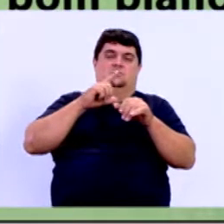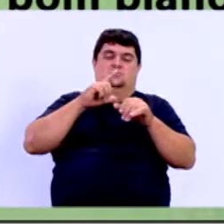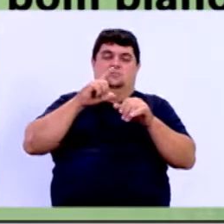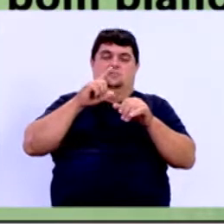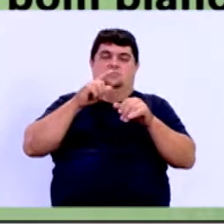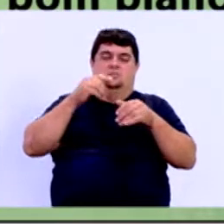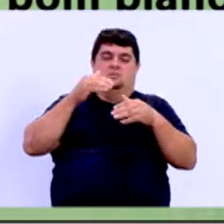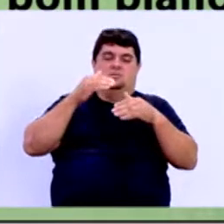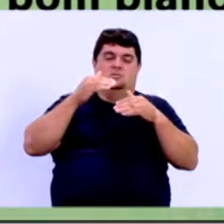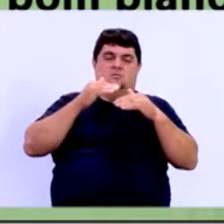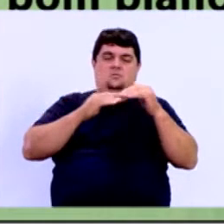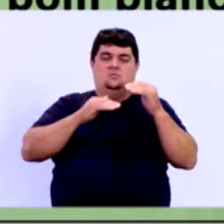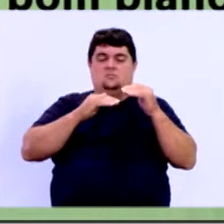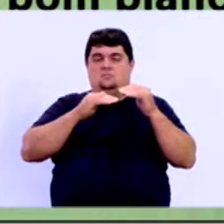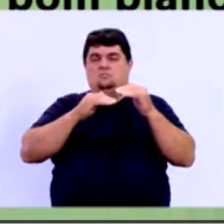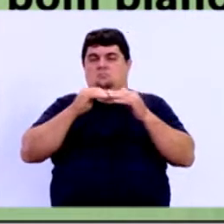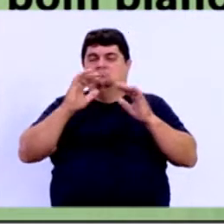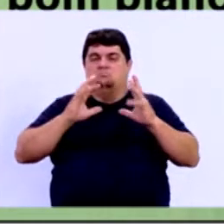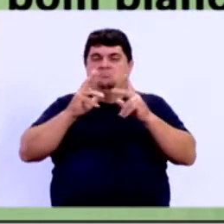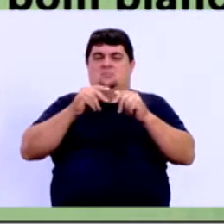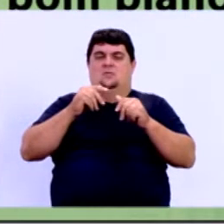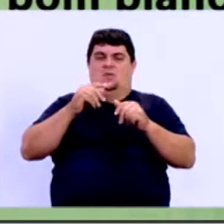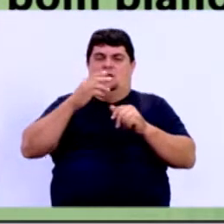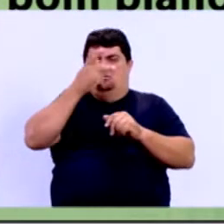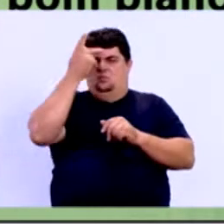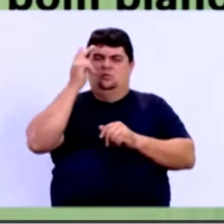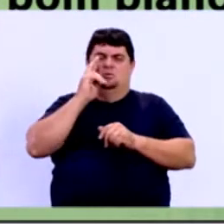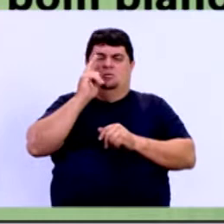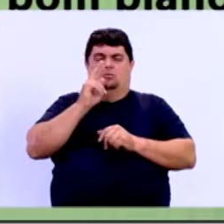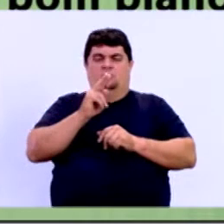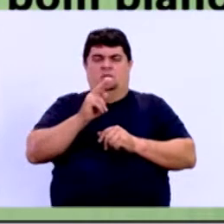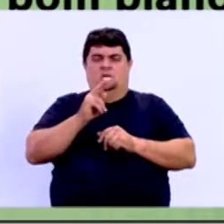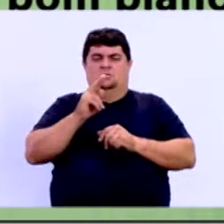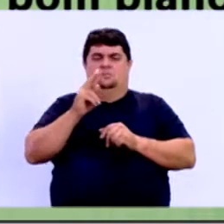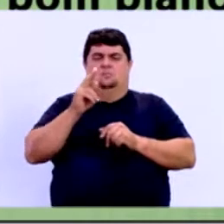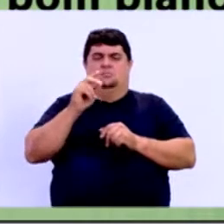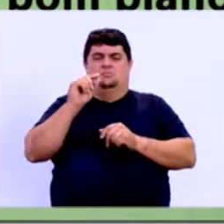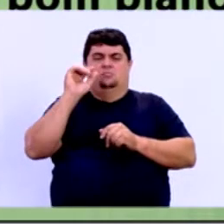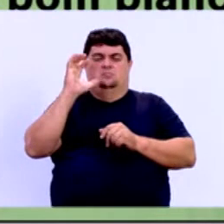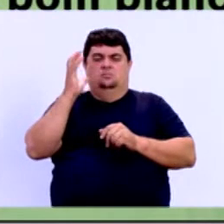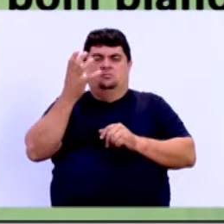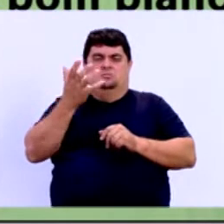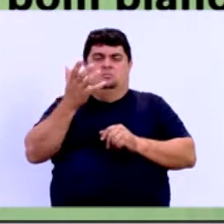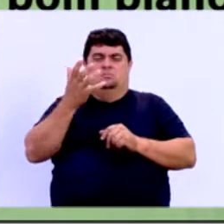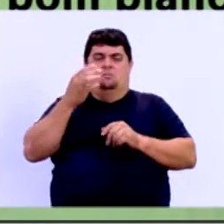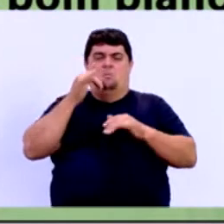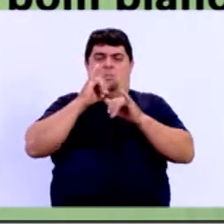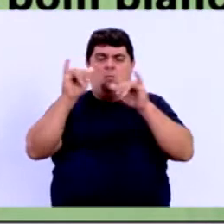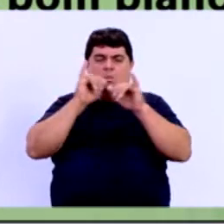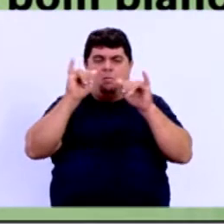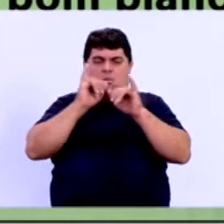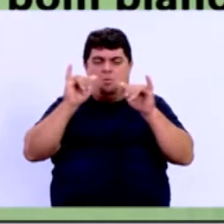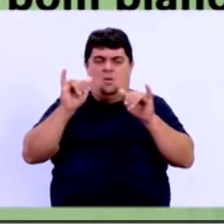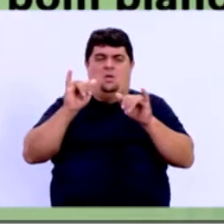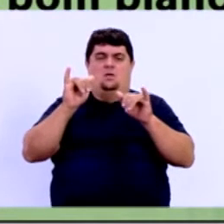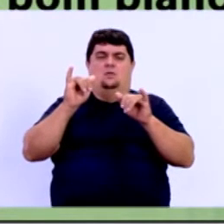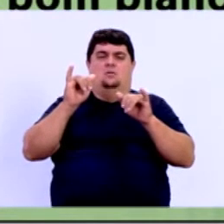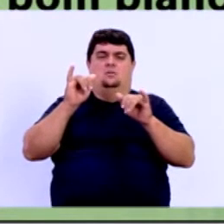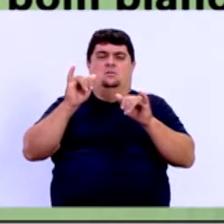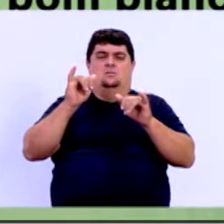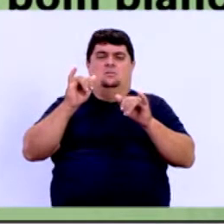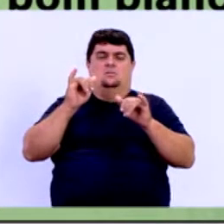ou de um serviço. E o cliente, ao ver essa propaganda, ao ver esse marketing dentro, no meio